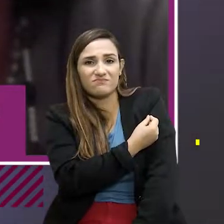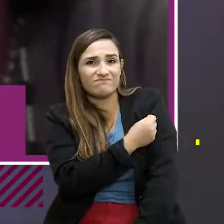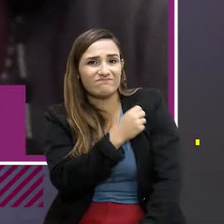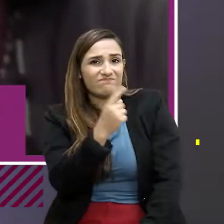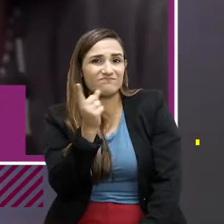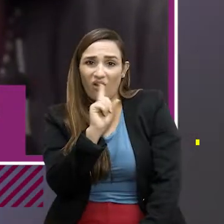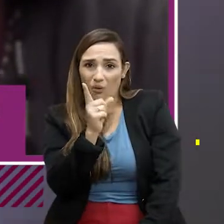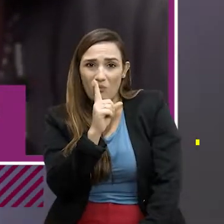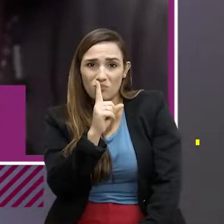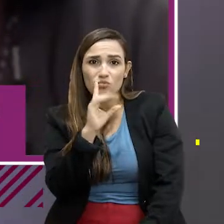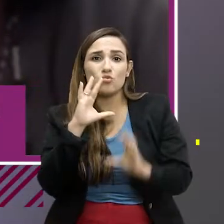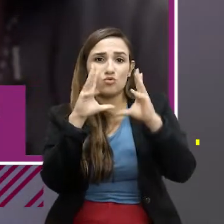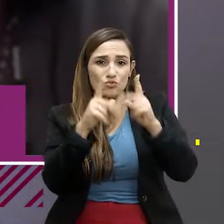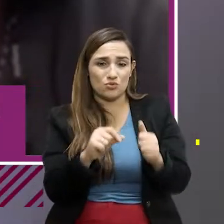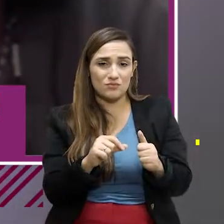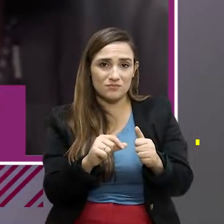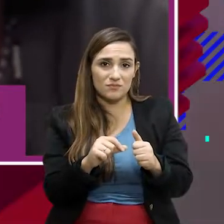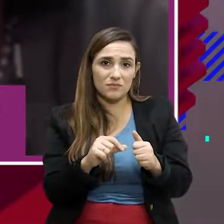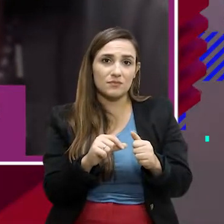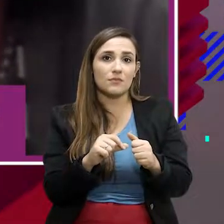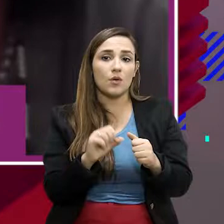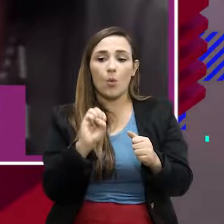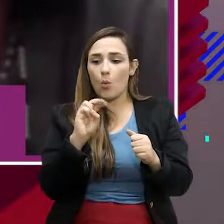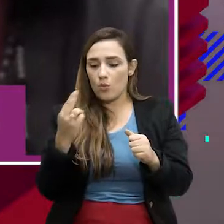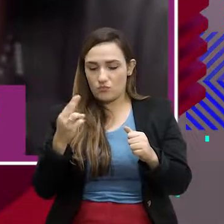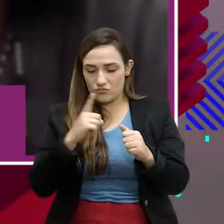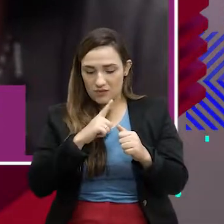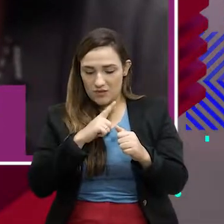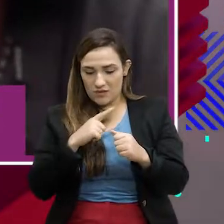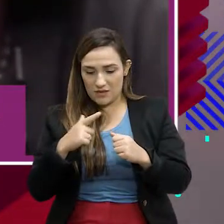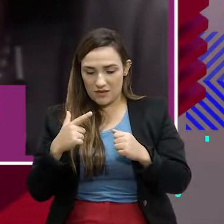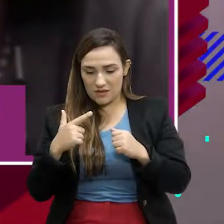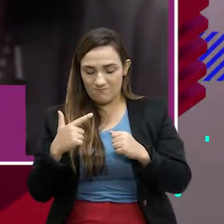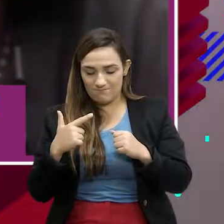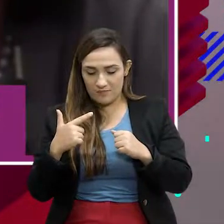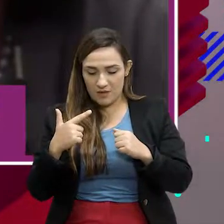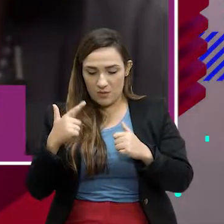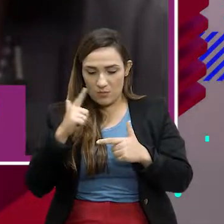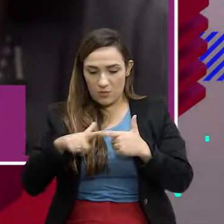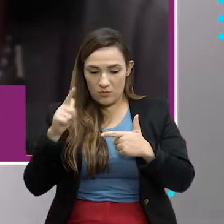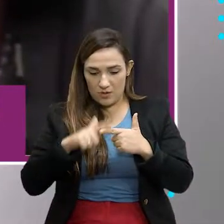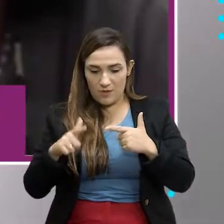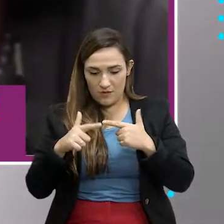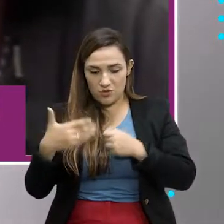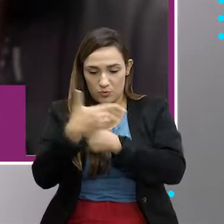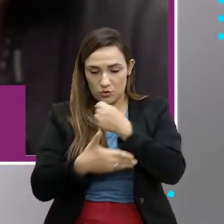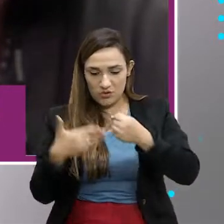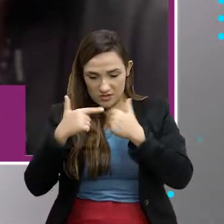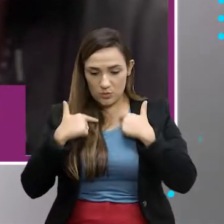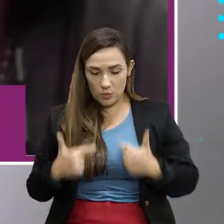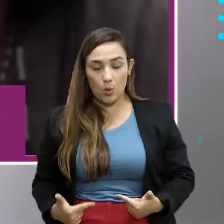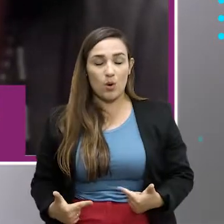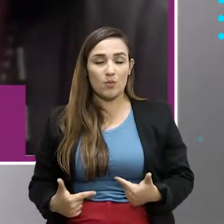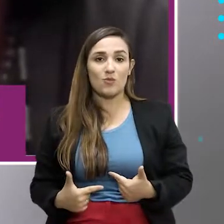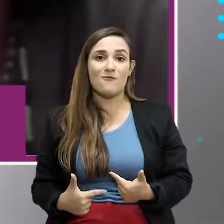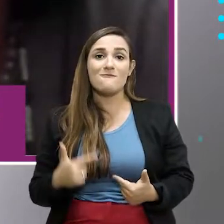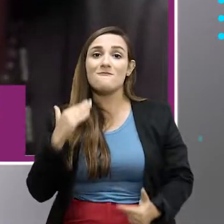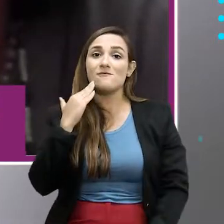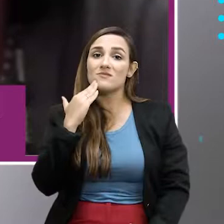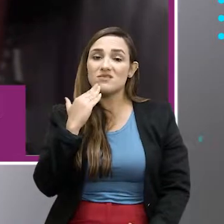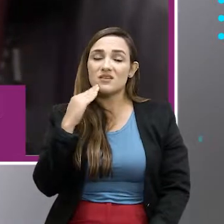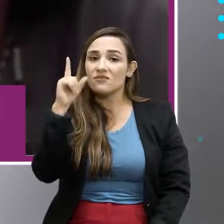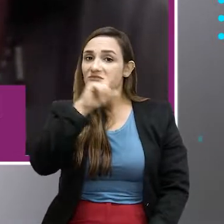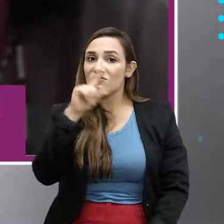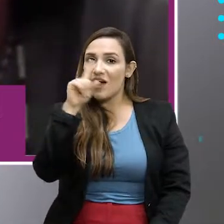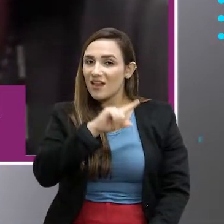de pessoas com vacinação incompleta, ou de pessoas que têm o seu sistema imune debilitado, ou pela